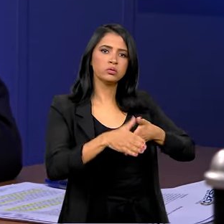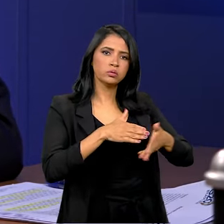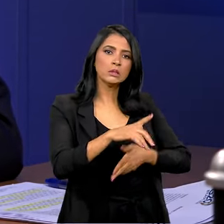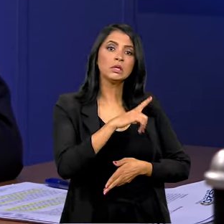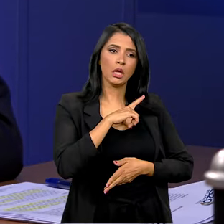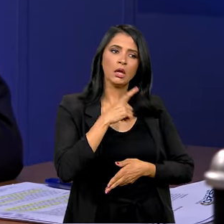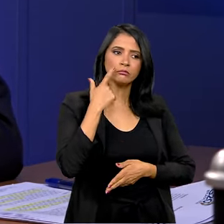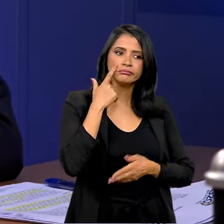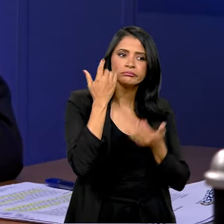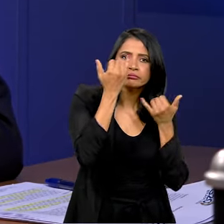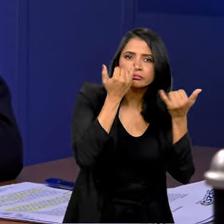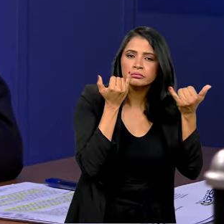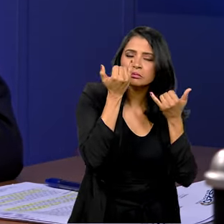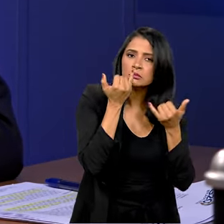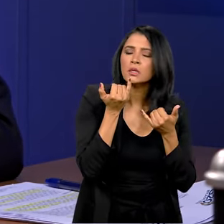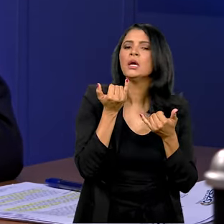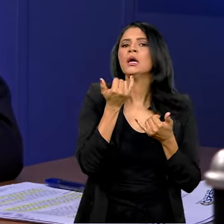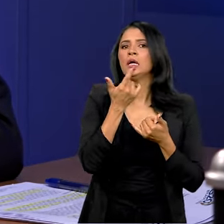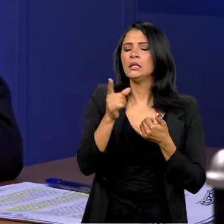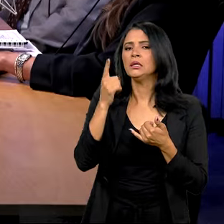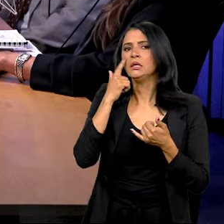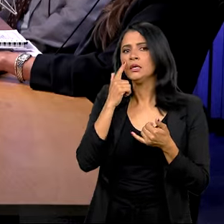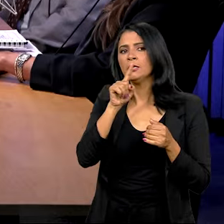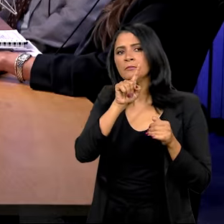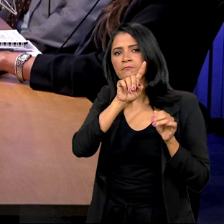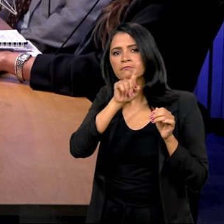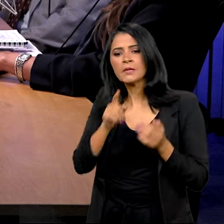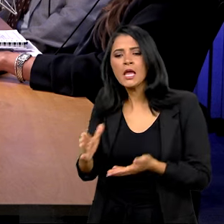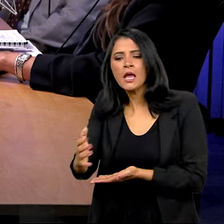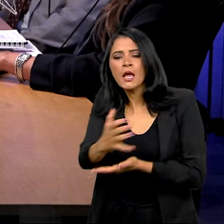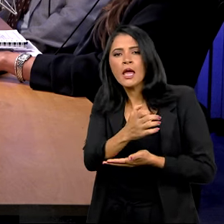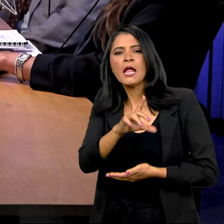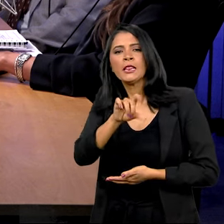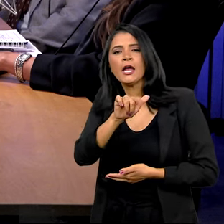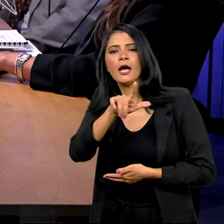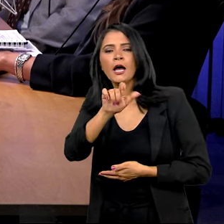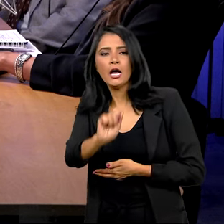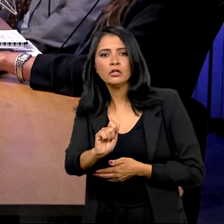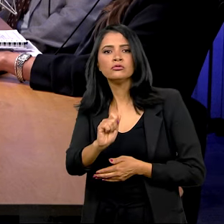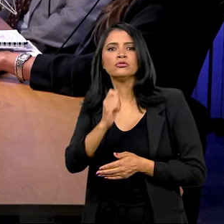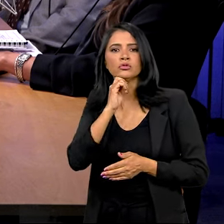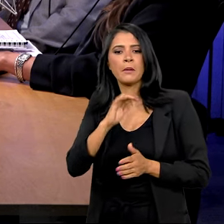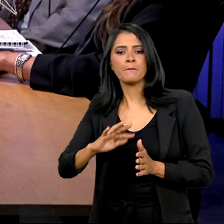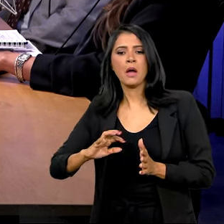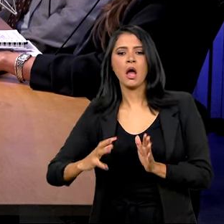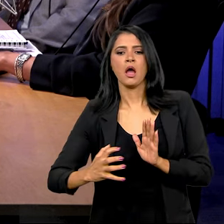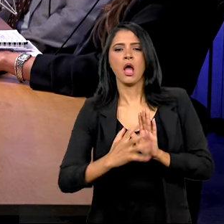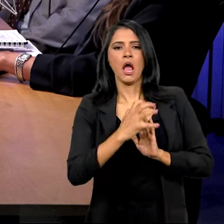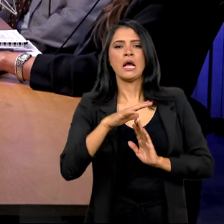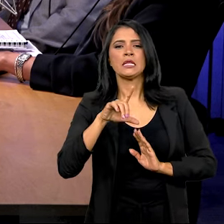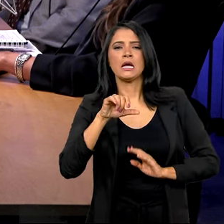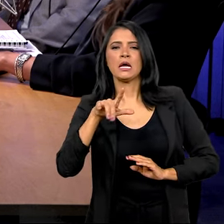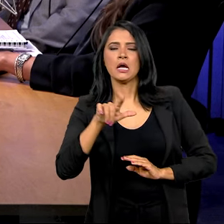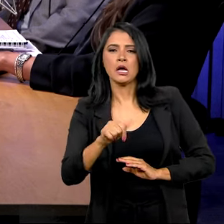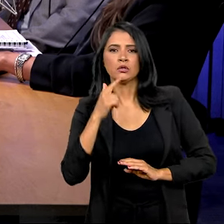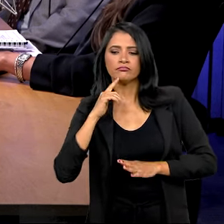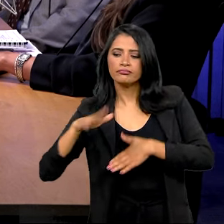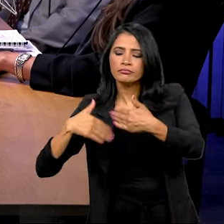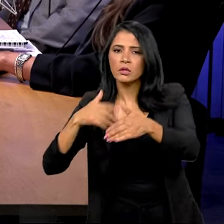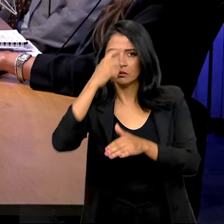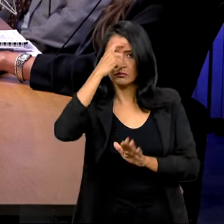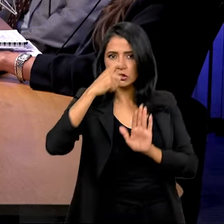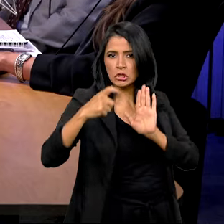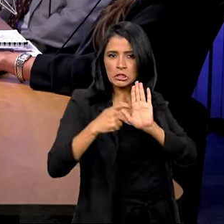todos eh que ao tratar esses dados e avançar com a inteligência artificial com